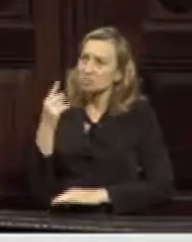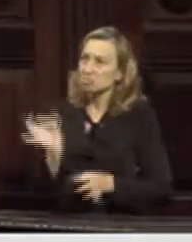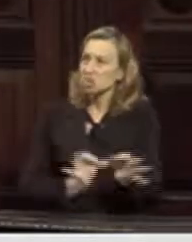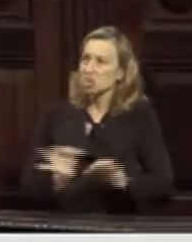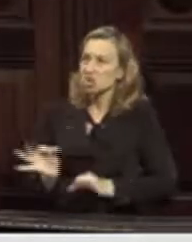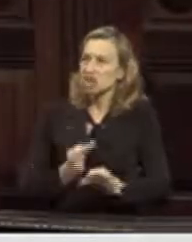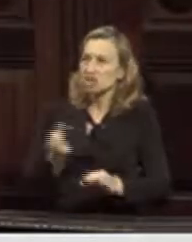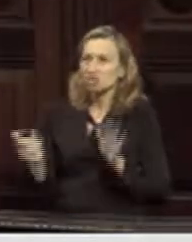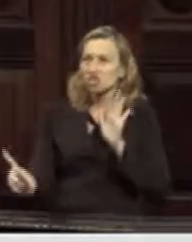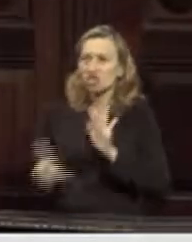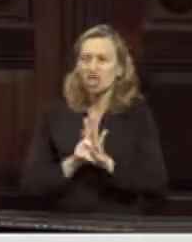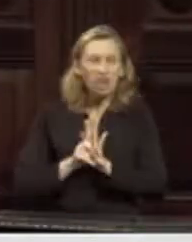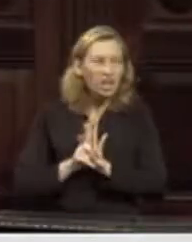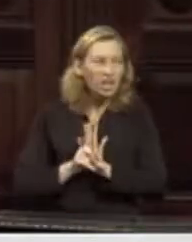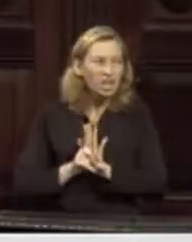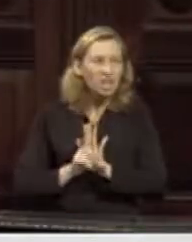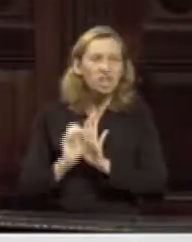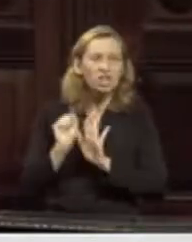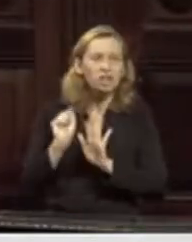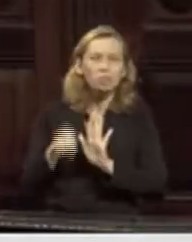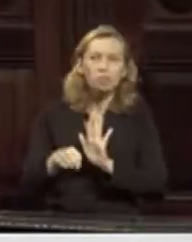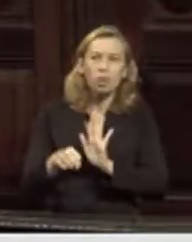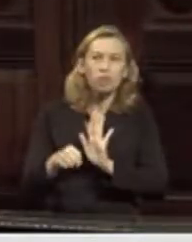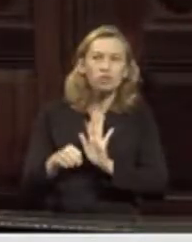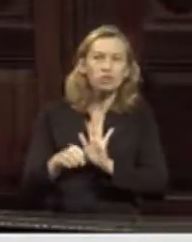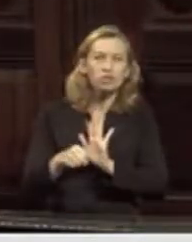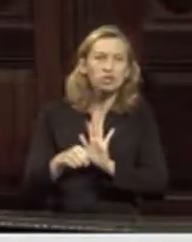lei que pode proporcionar